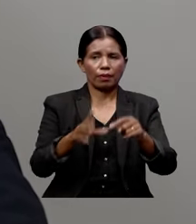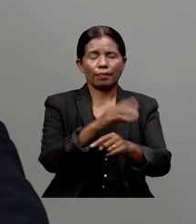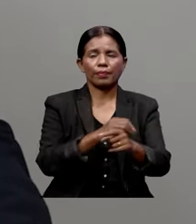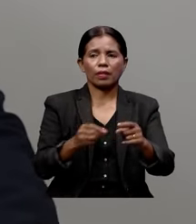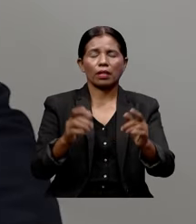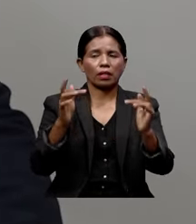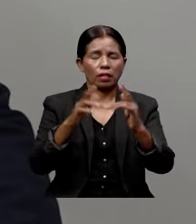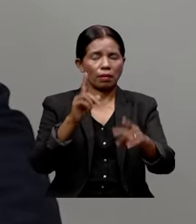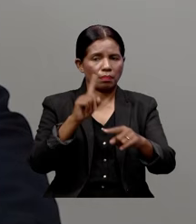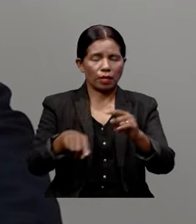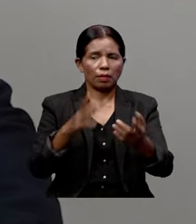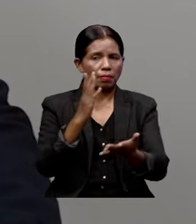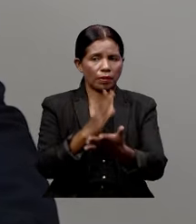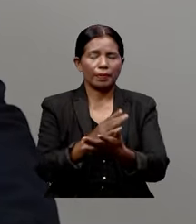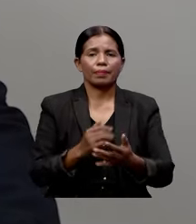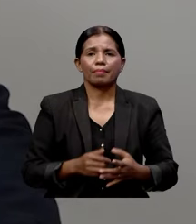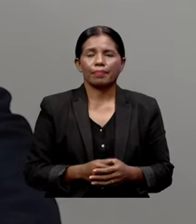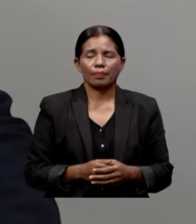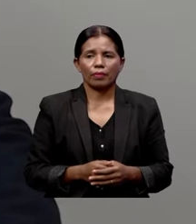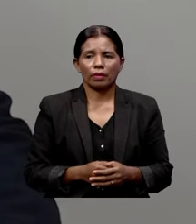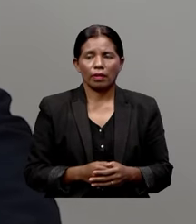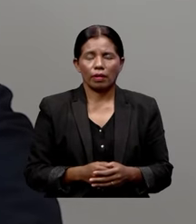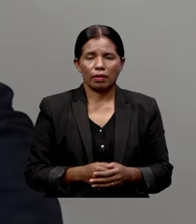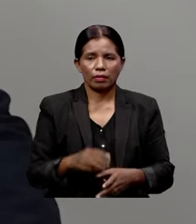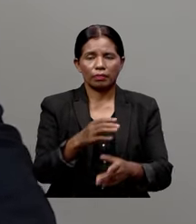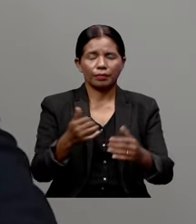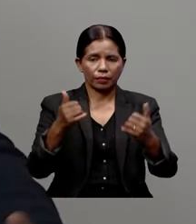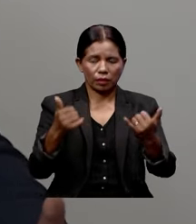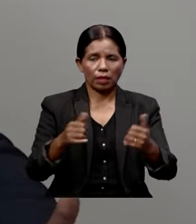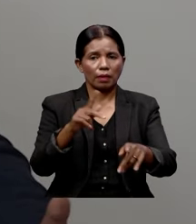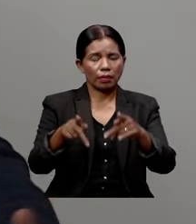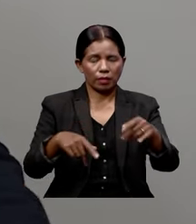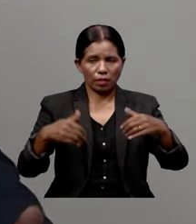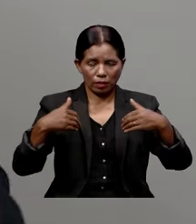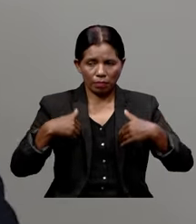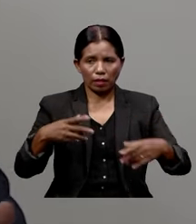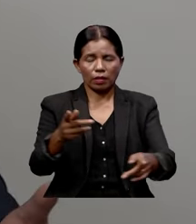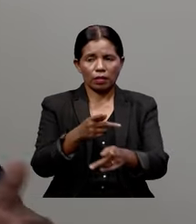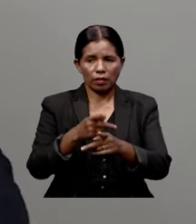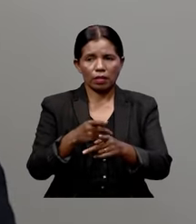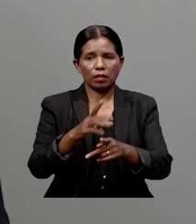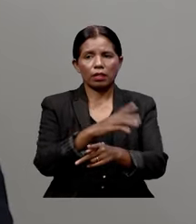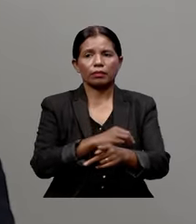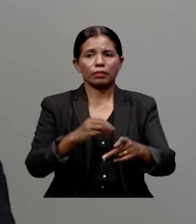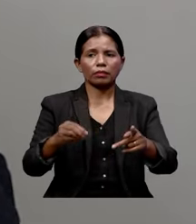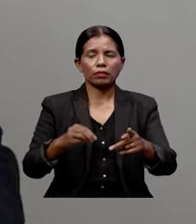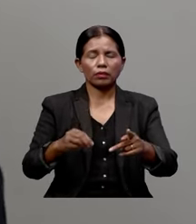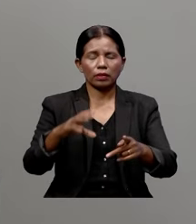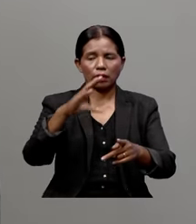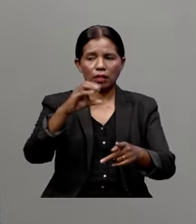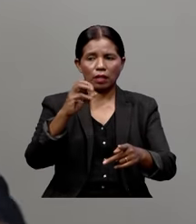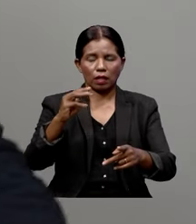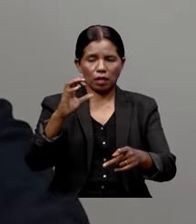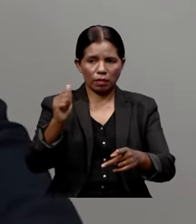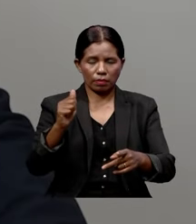internet label kotu. Antau operador sir nebe makiene bele asigura hera mola kabus menirune